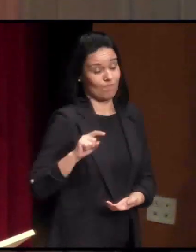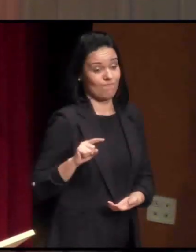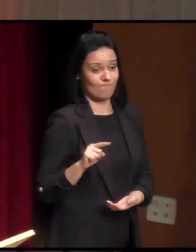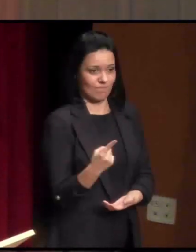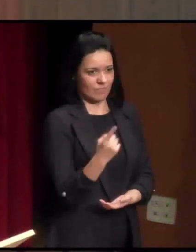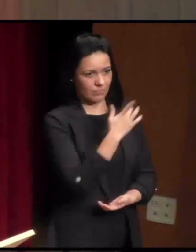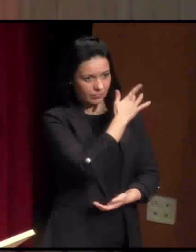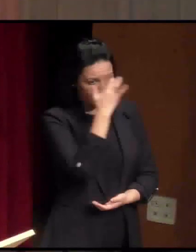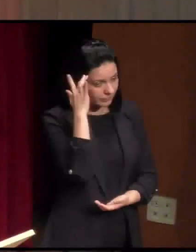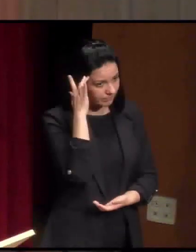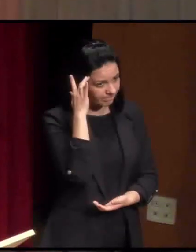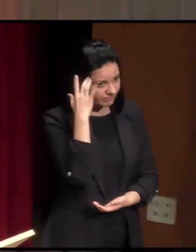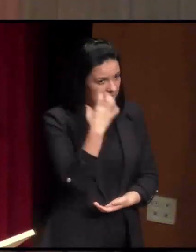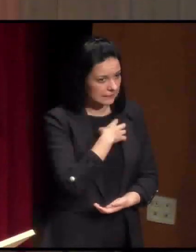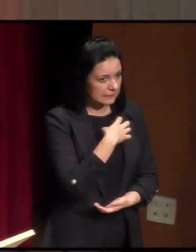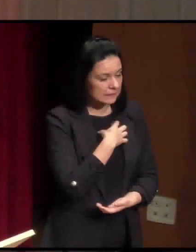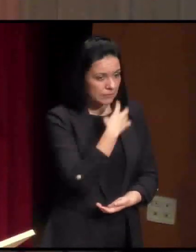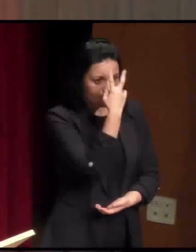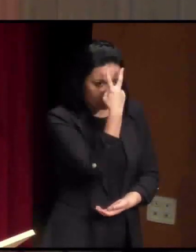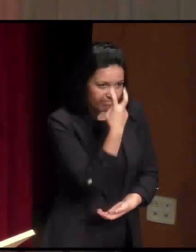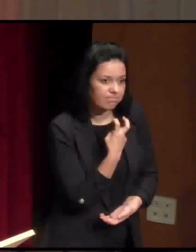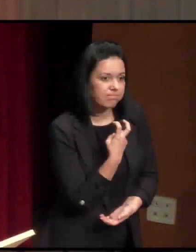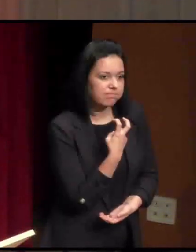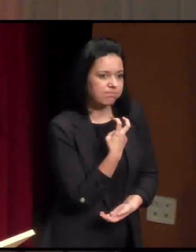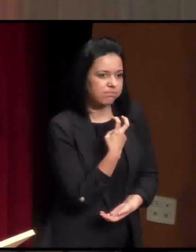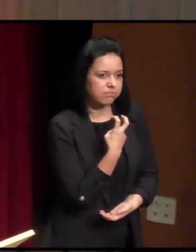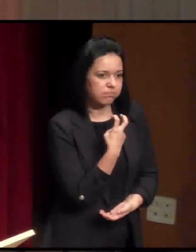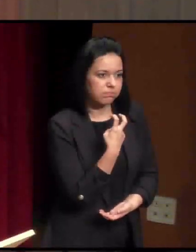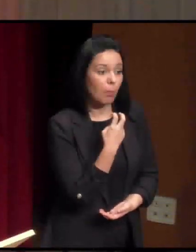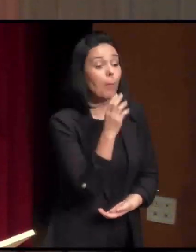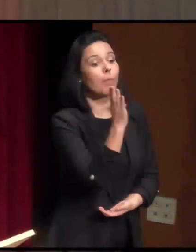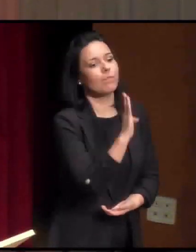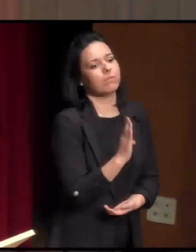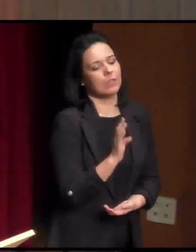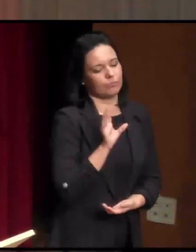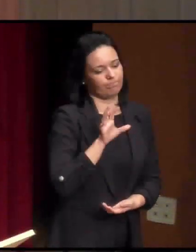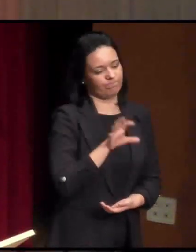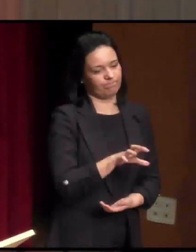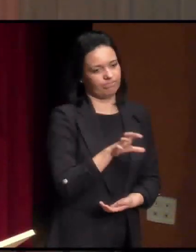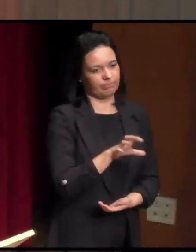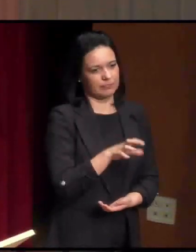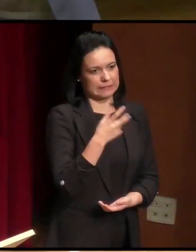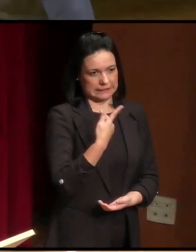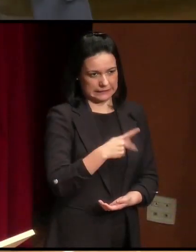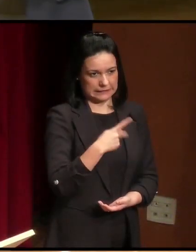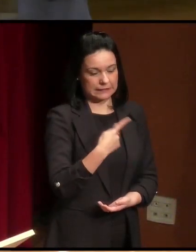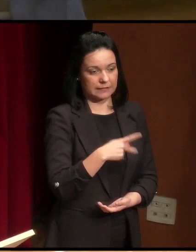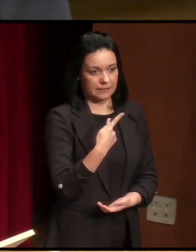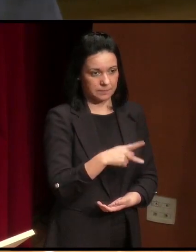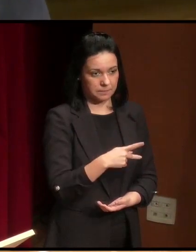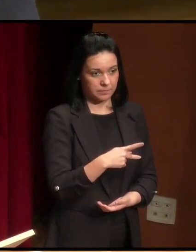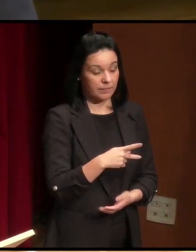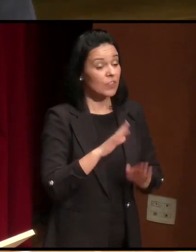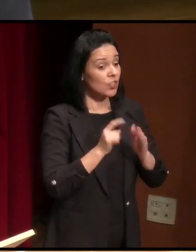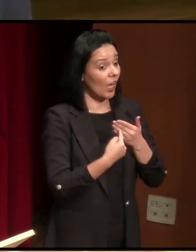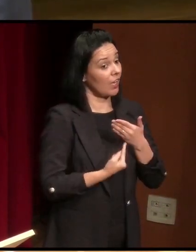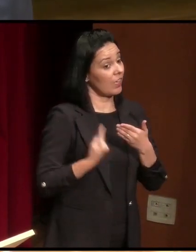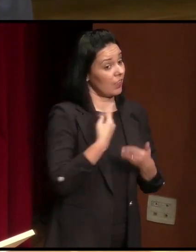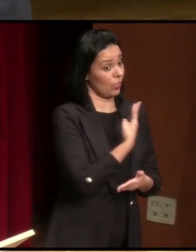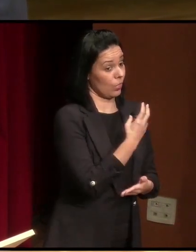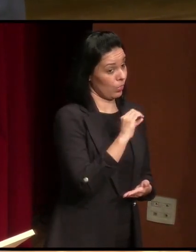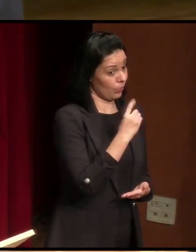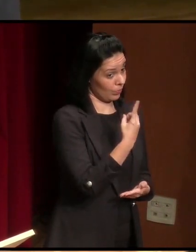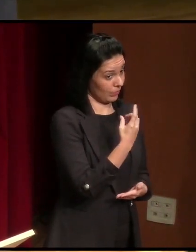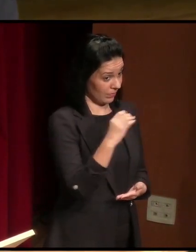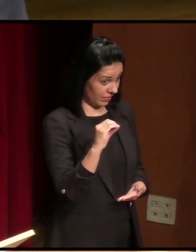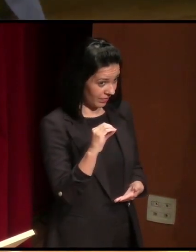visão é o número que tem de pessoas cegas no Brasil. E aí tem mais de 7 de mil caminhando... De acordo com o censo, 2010. Nós 2010.